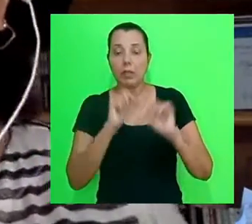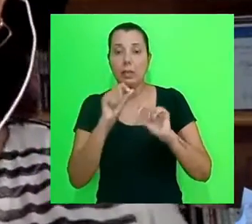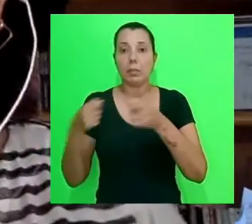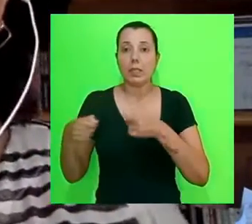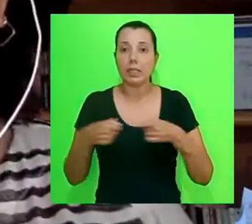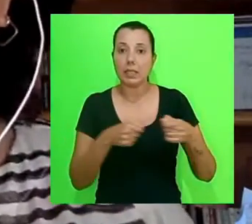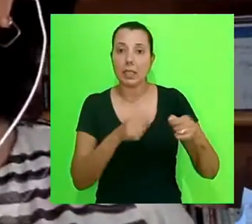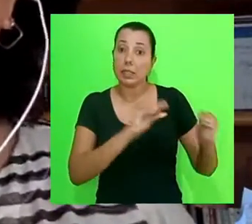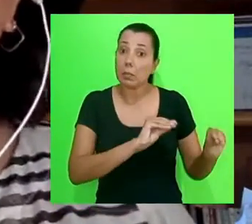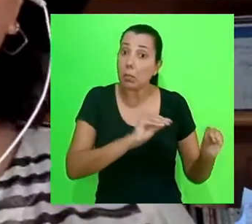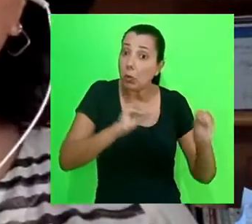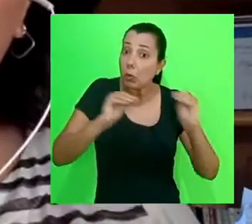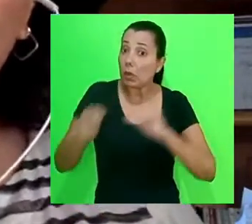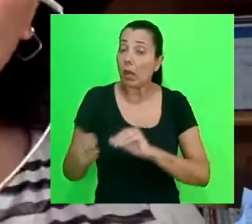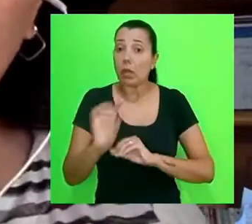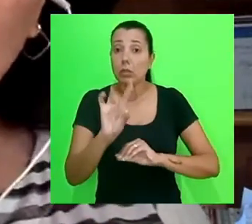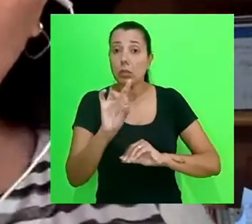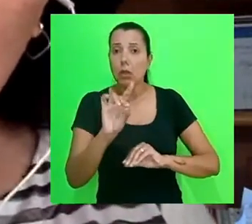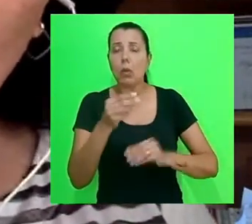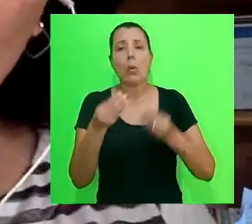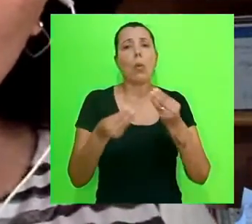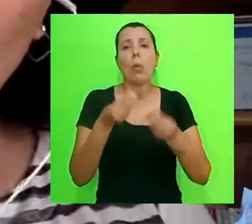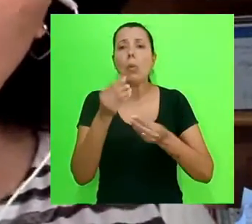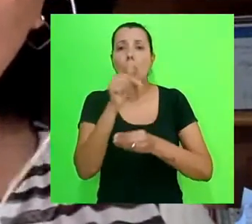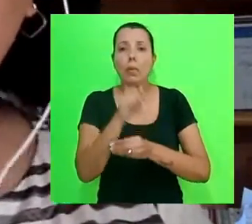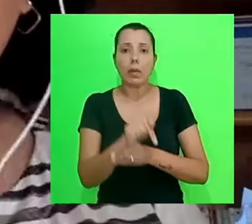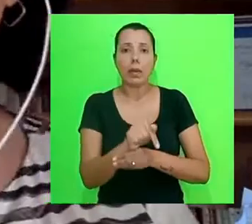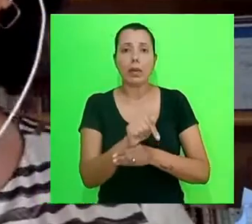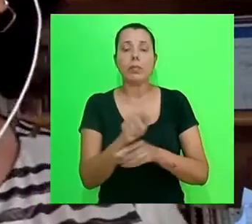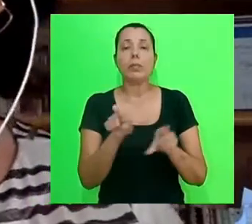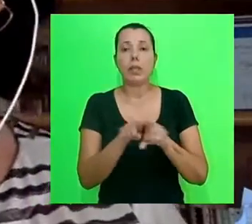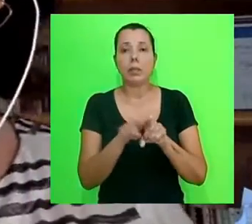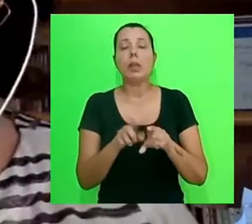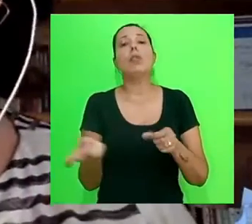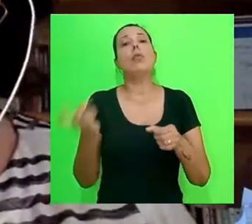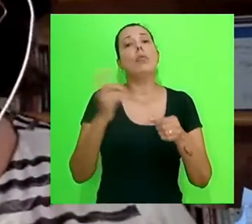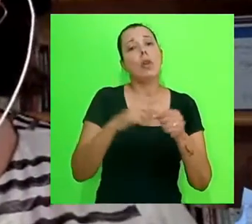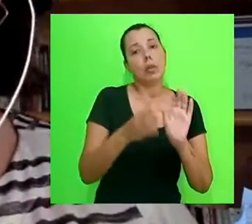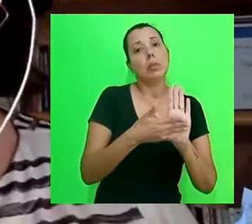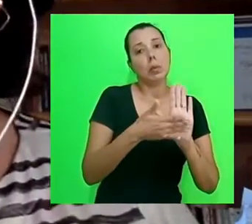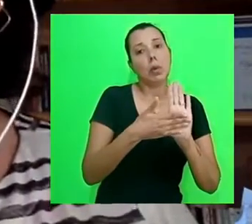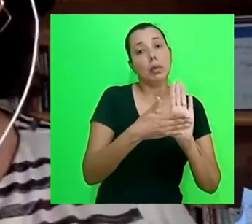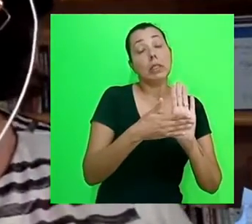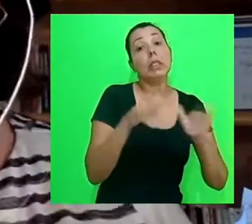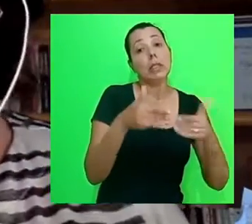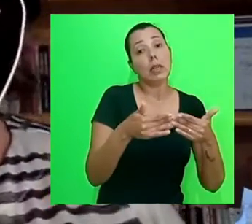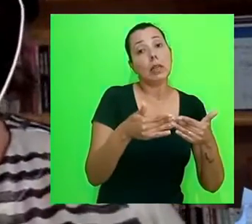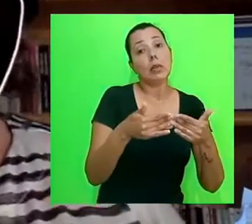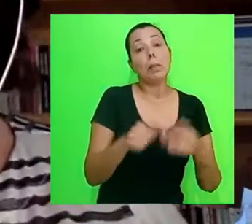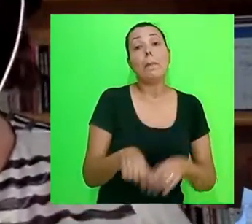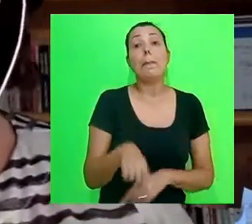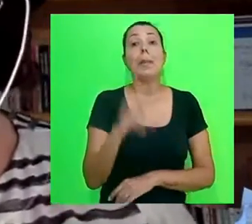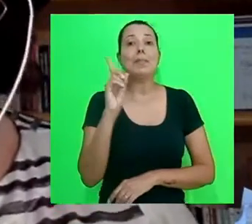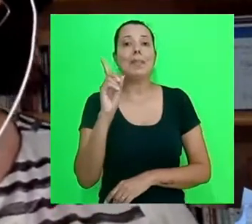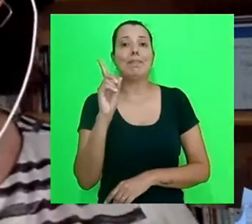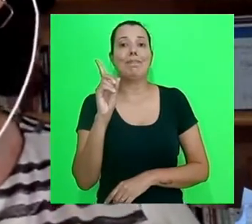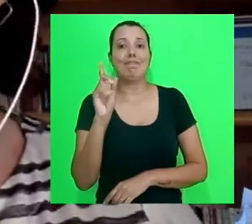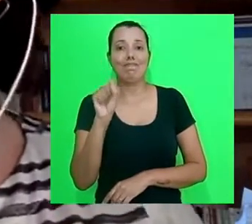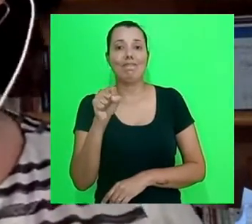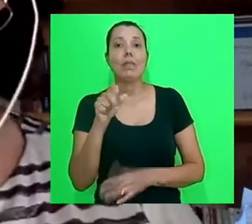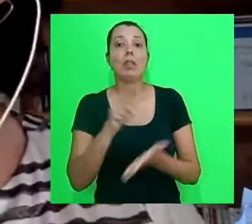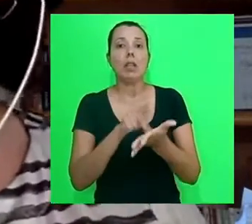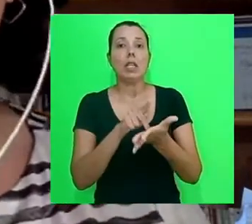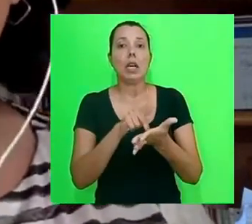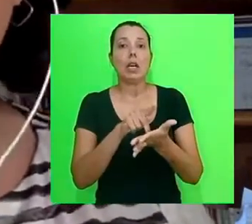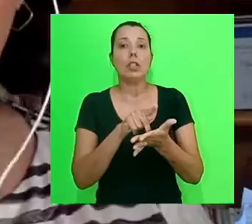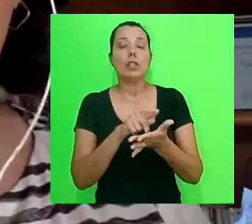machista, da política que coloca a mulher numa situação de subalternidade em relação ao homem e que é replicada